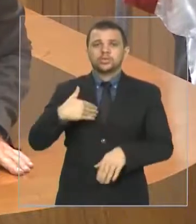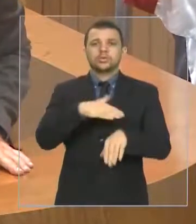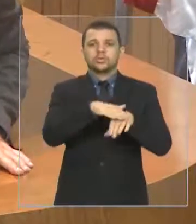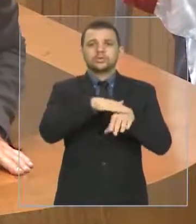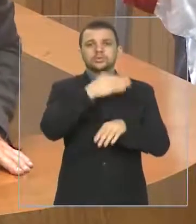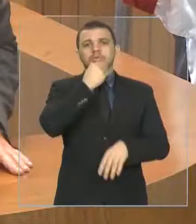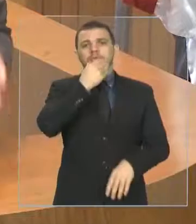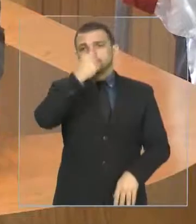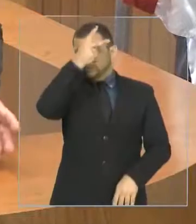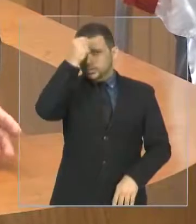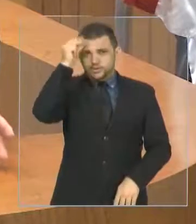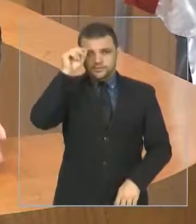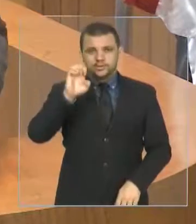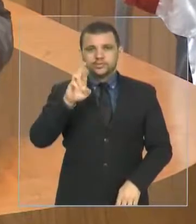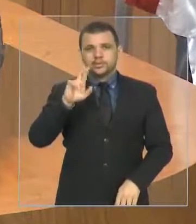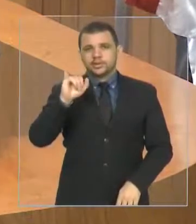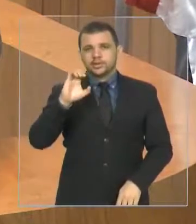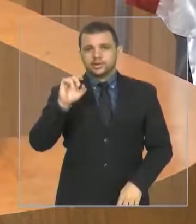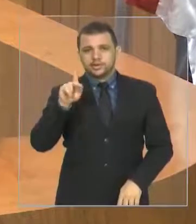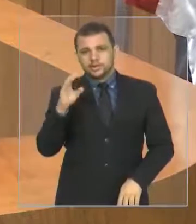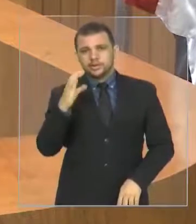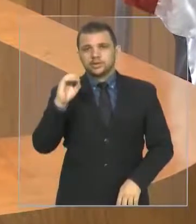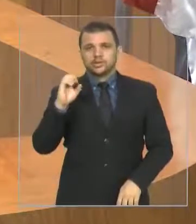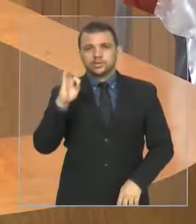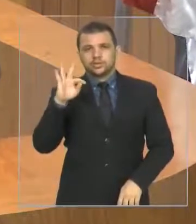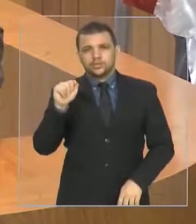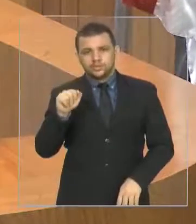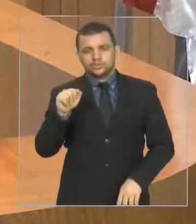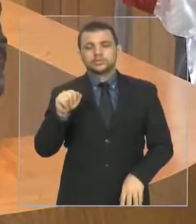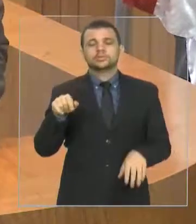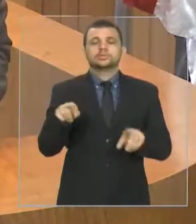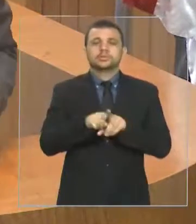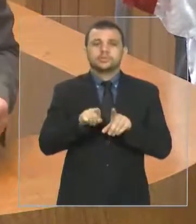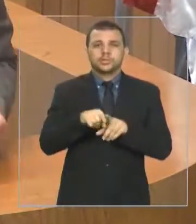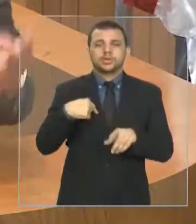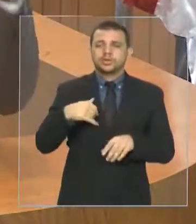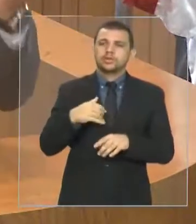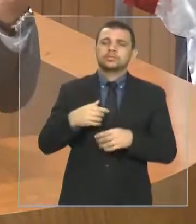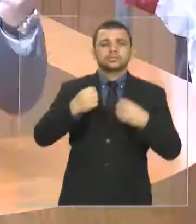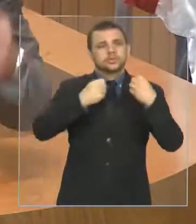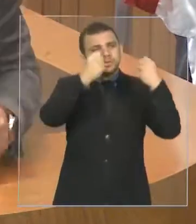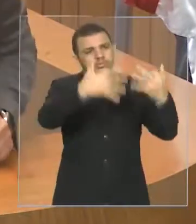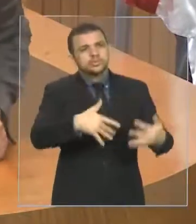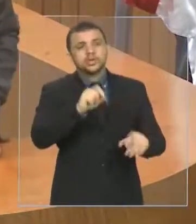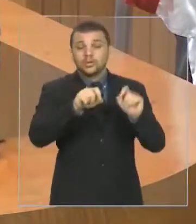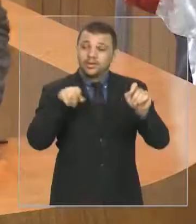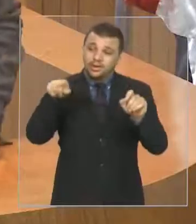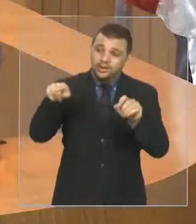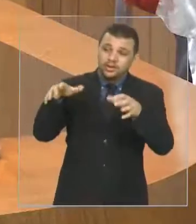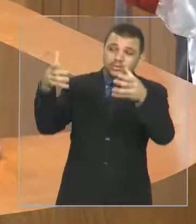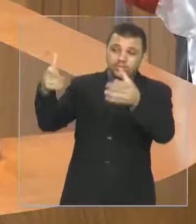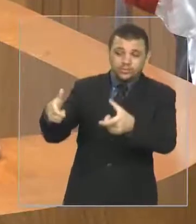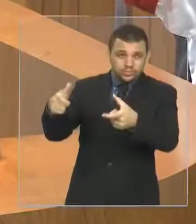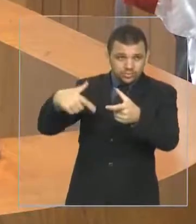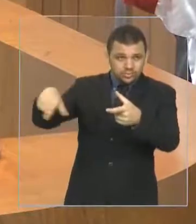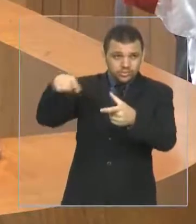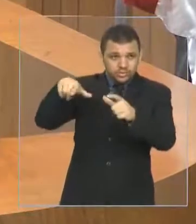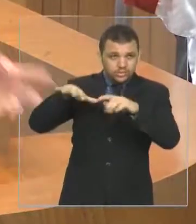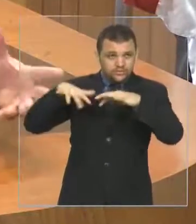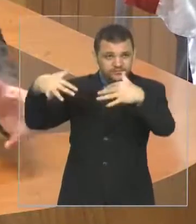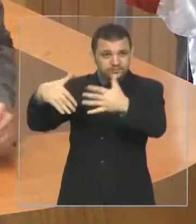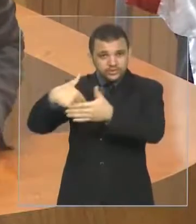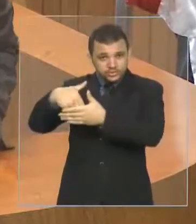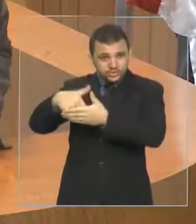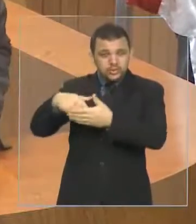presidente do Cordino, e fiz ver a eles que eles precisavam investir no estádio. Um estádio onde você tem 2 vasos sanitários num banheiro